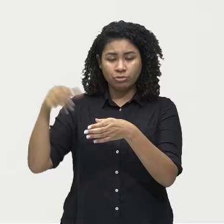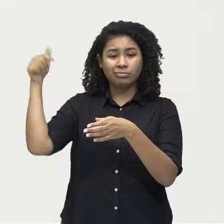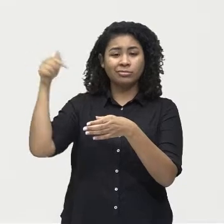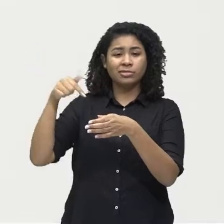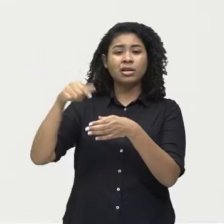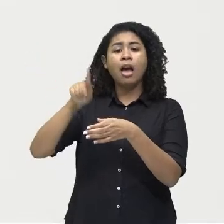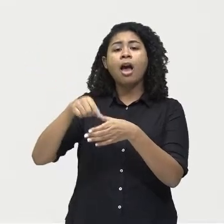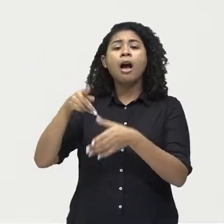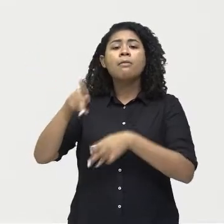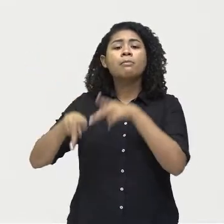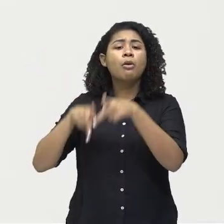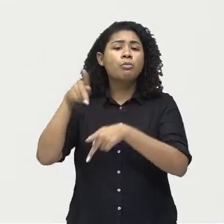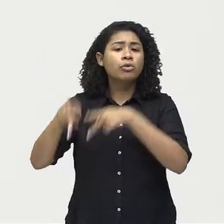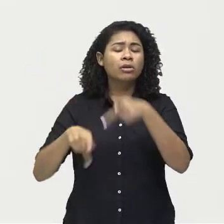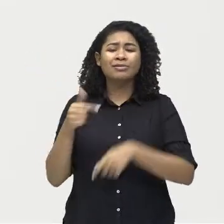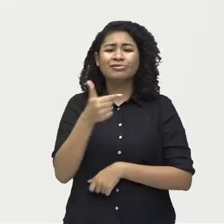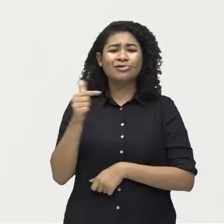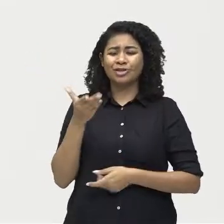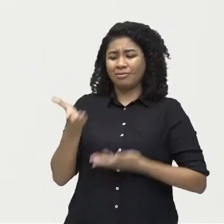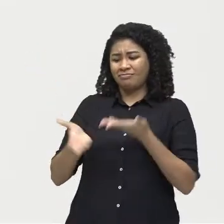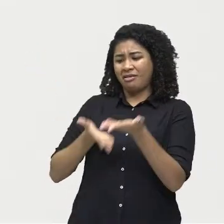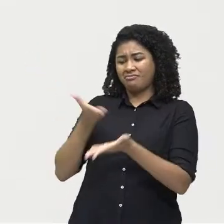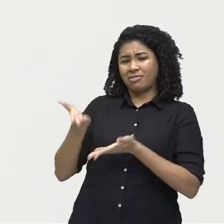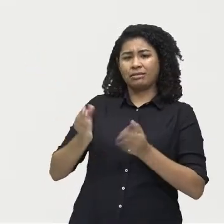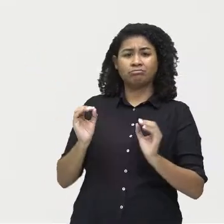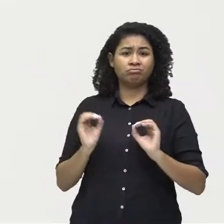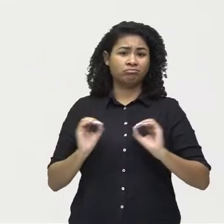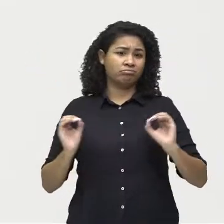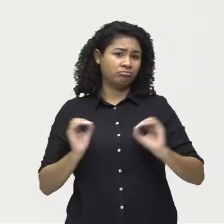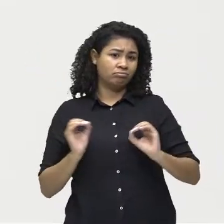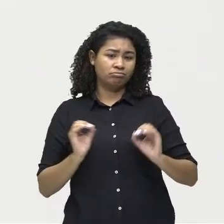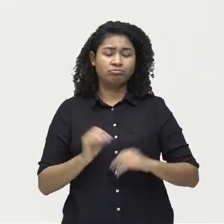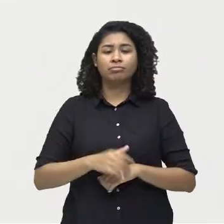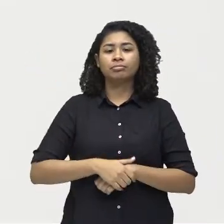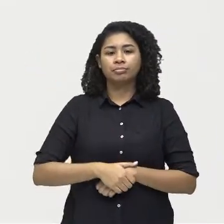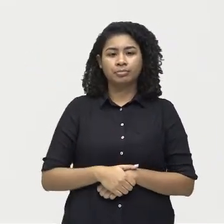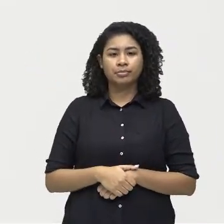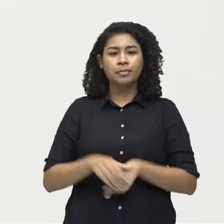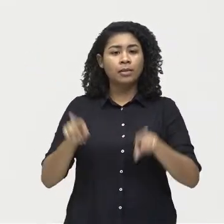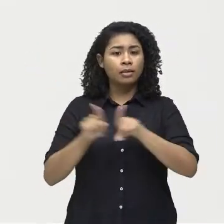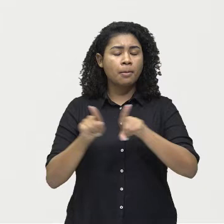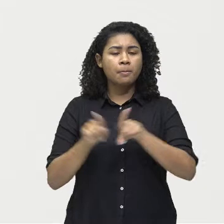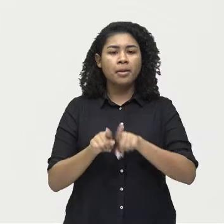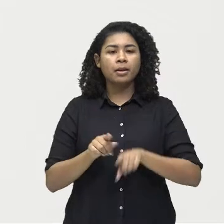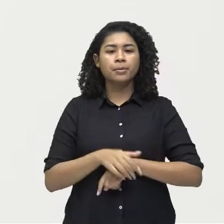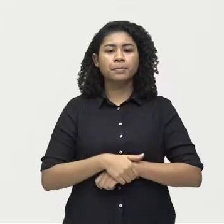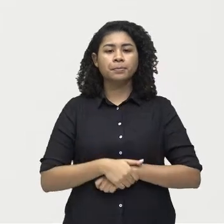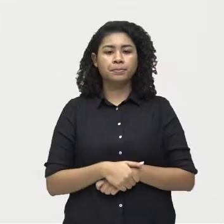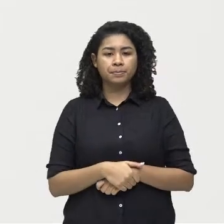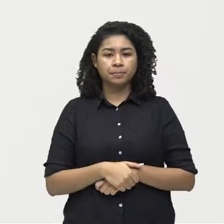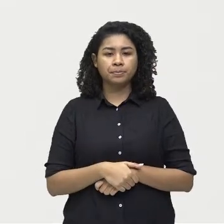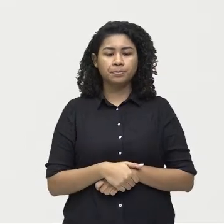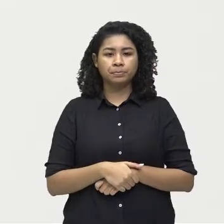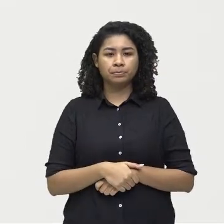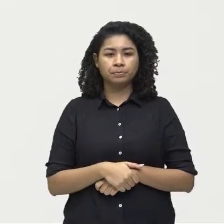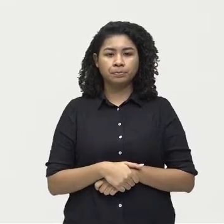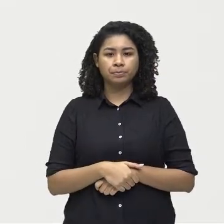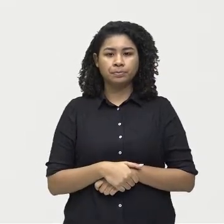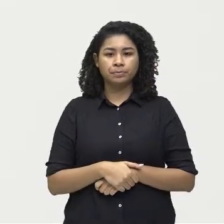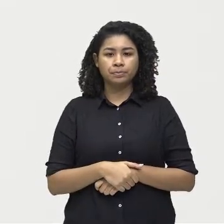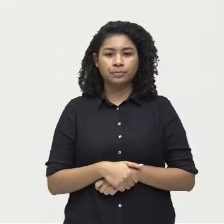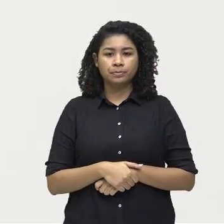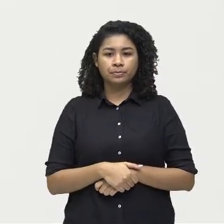pessoas que não tinham privilégios e, de certa forma, não gozavam de